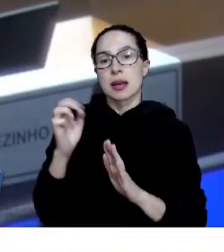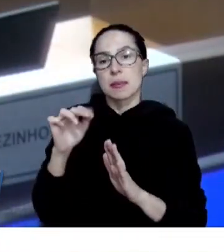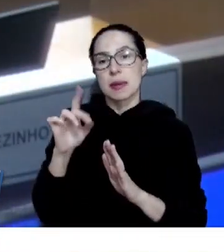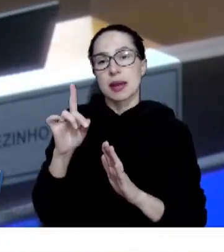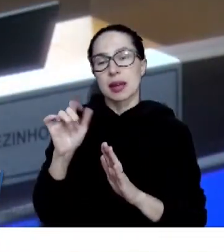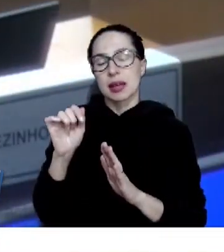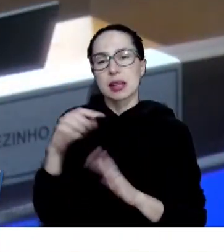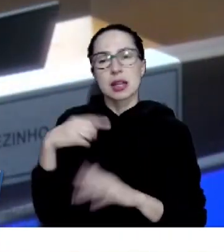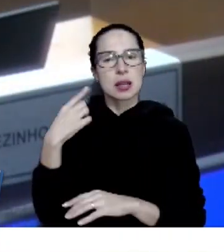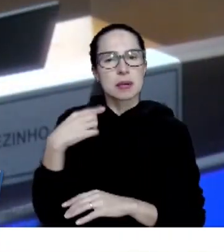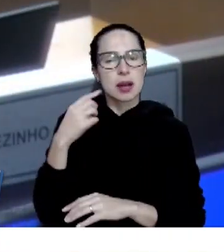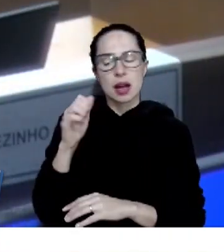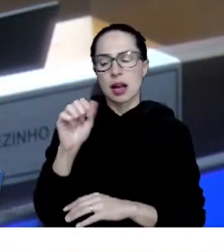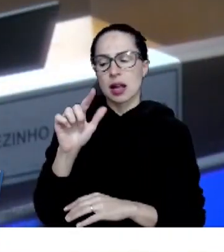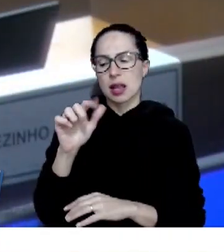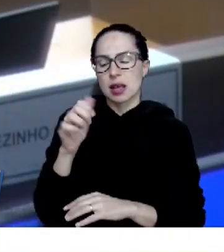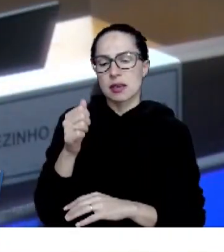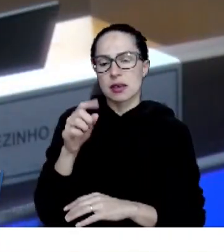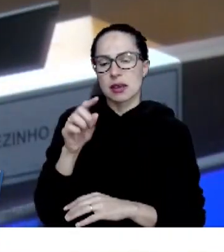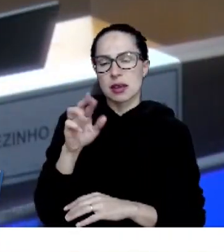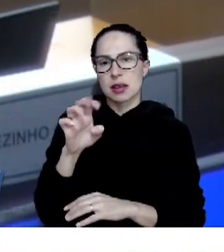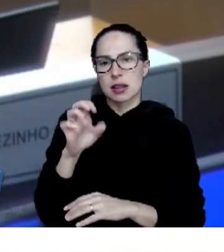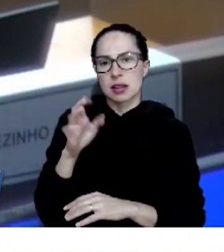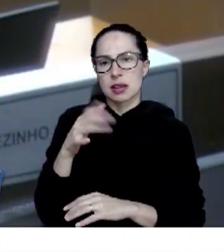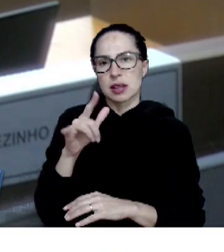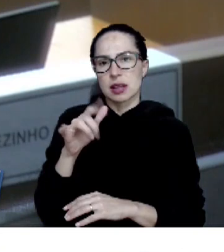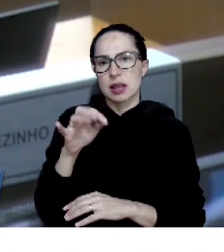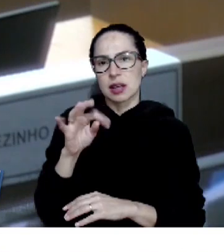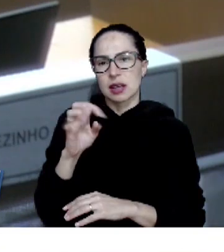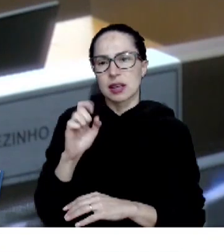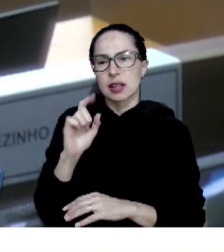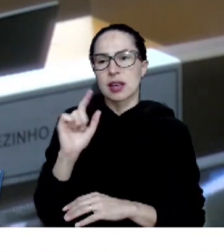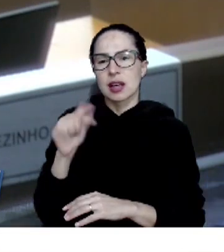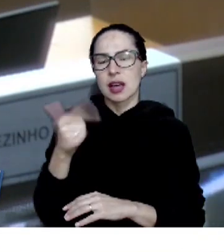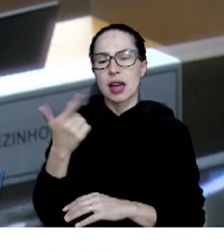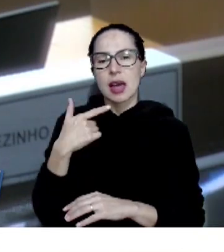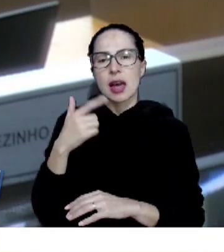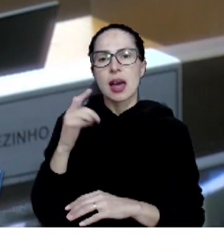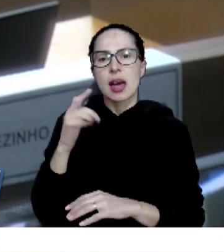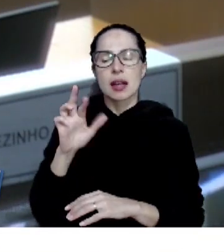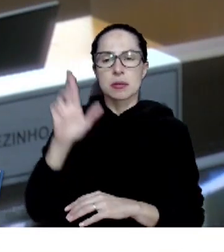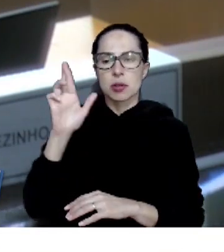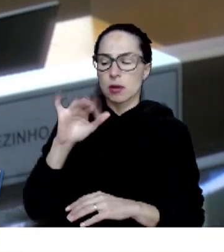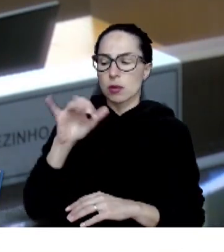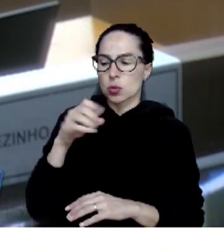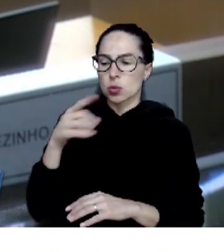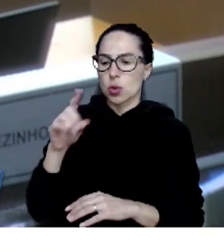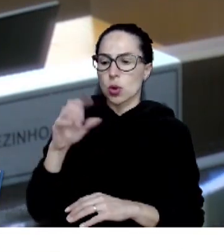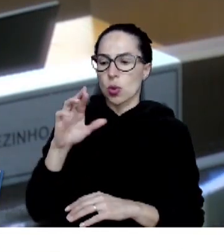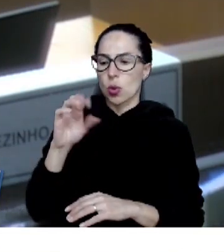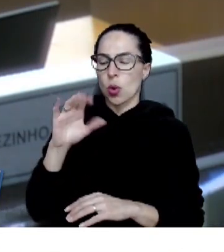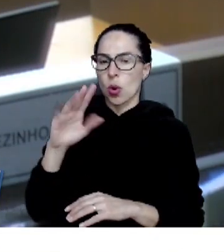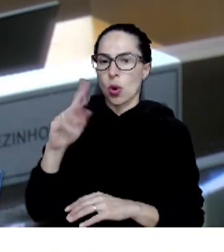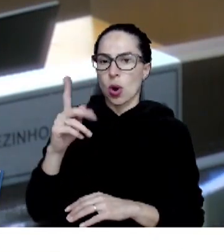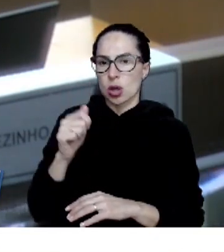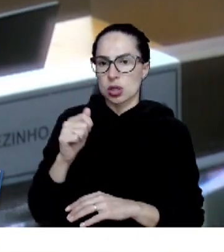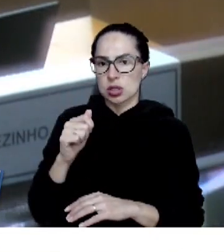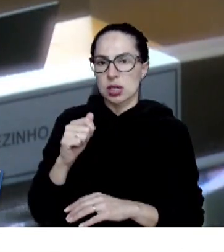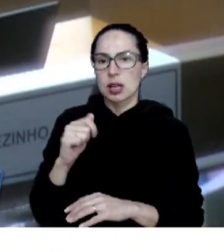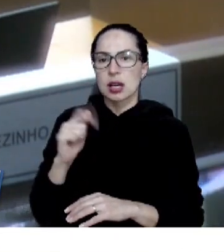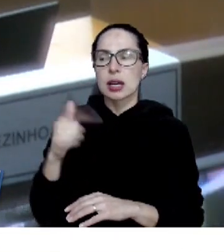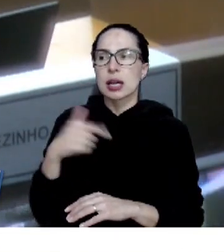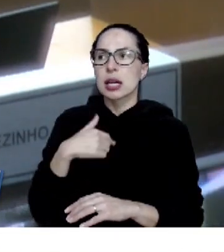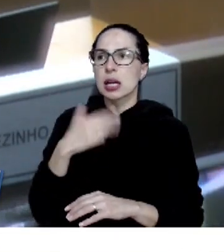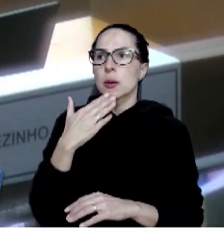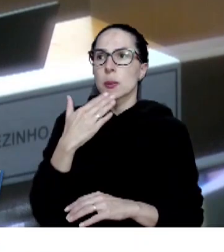deputado Alexandre Leite. Até foi uma interferência do João Rocha, né? Um pedido que eu fiz